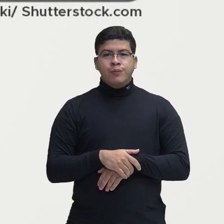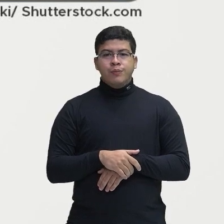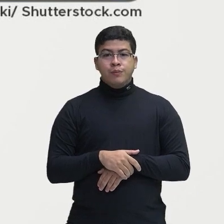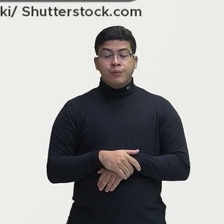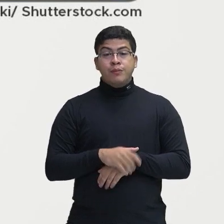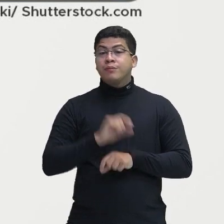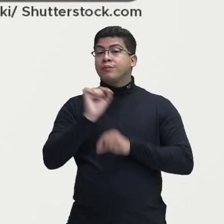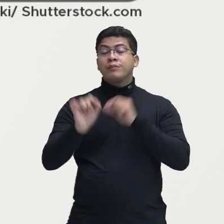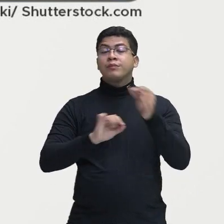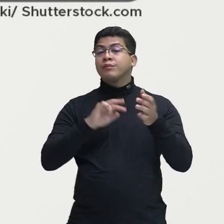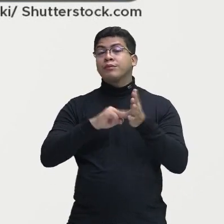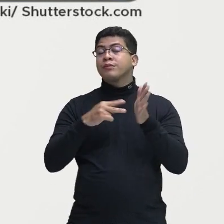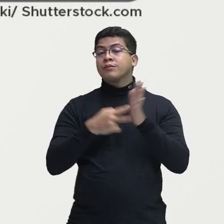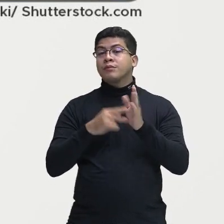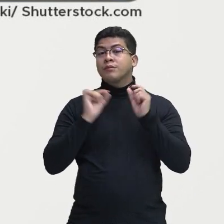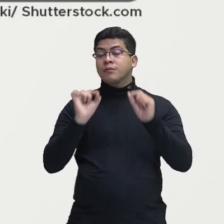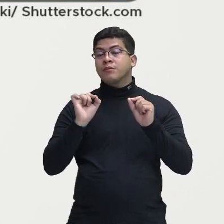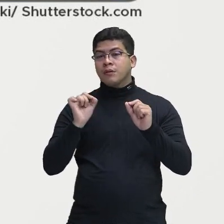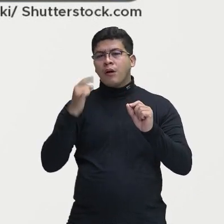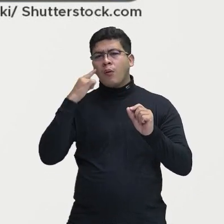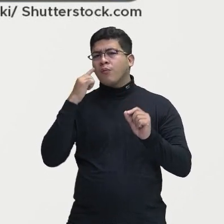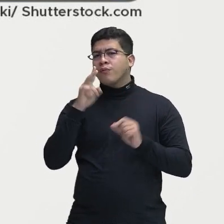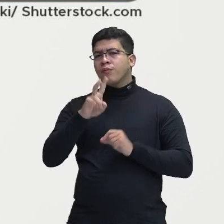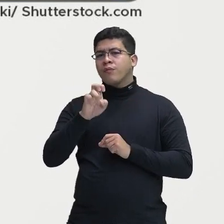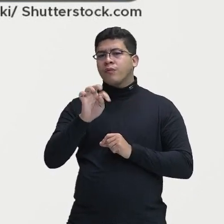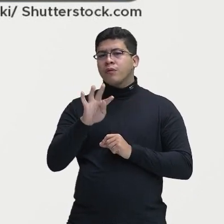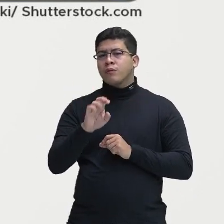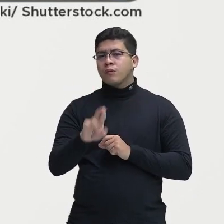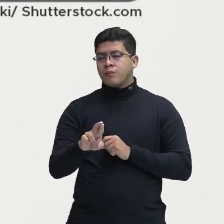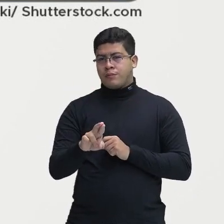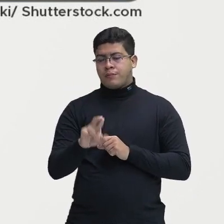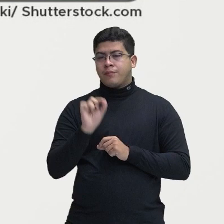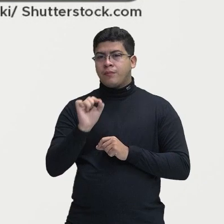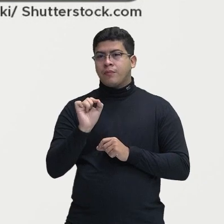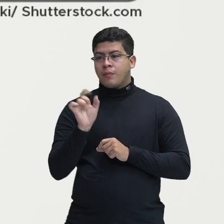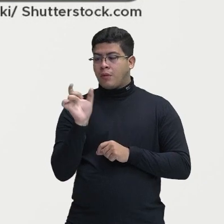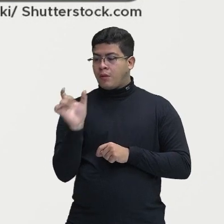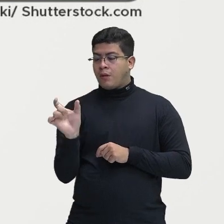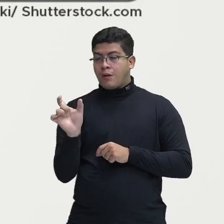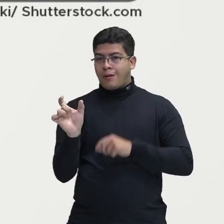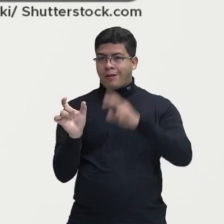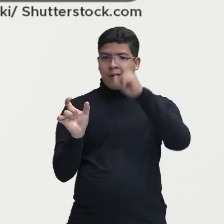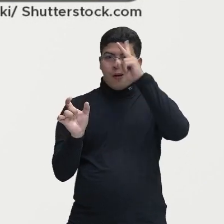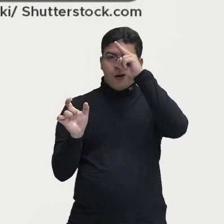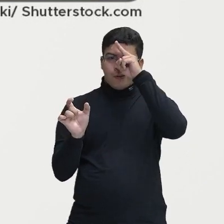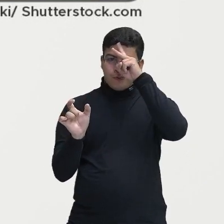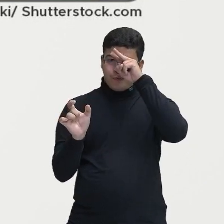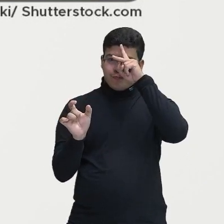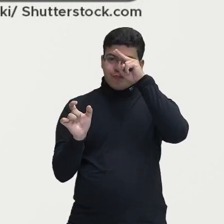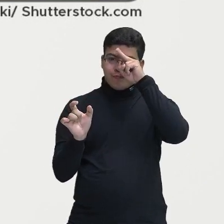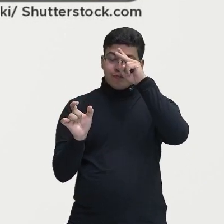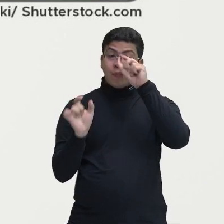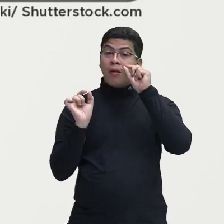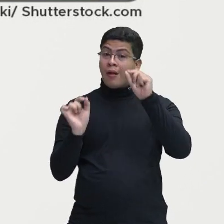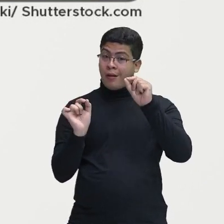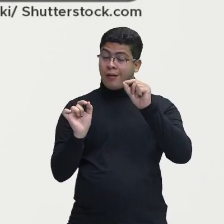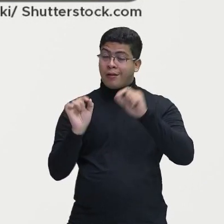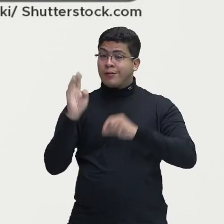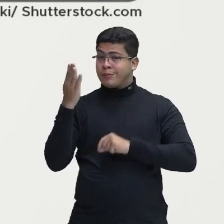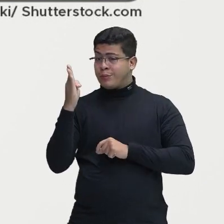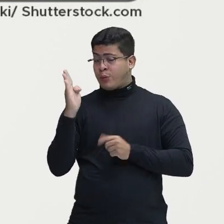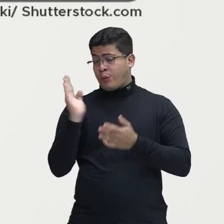Quando a gente fala de uma doença que é transmitida por vetor, a gente está falando de algum agente biológico que vai